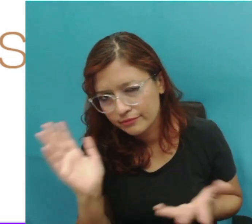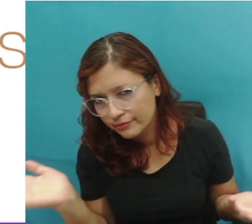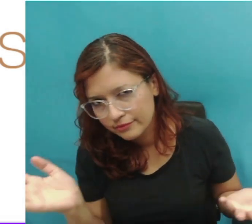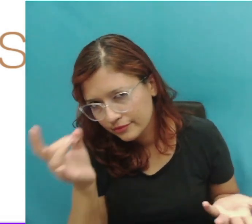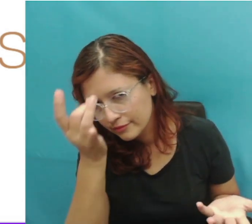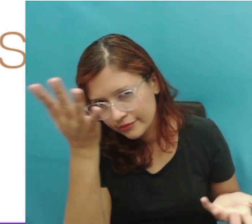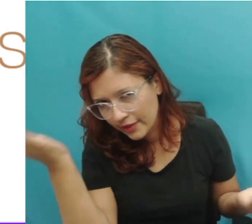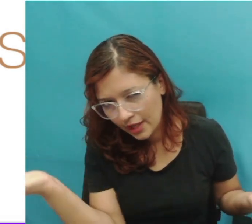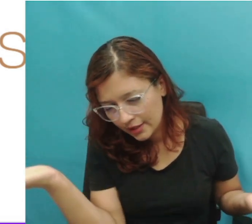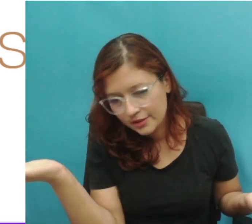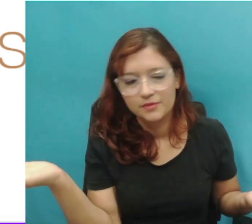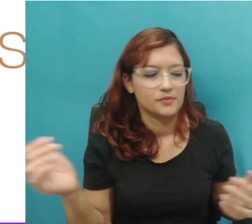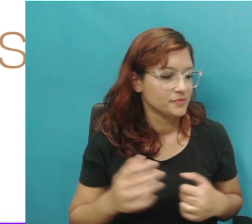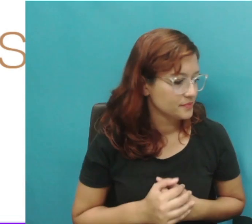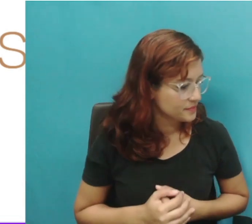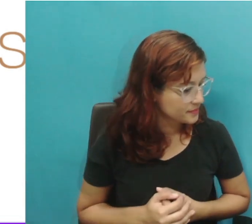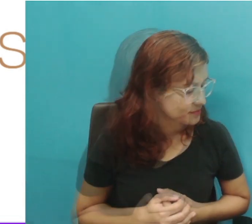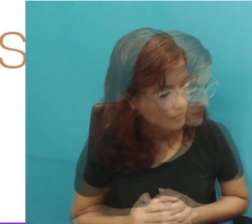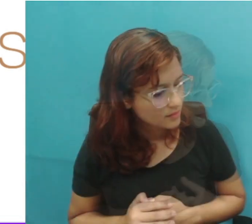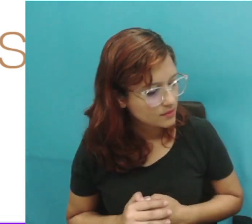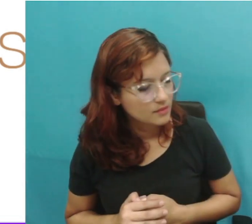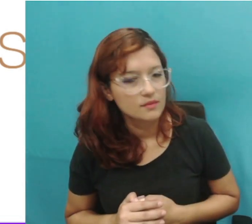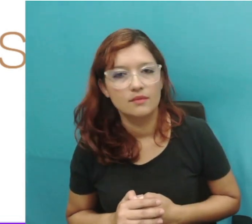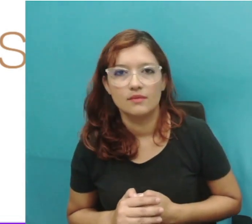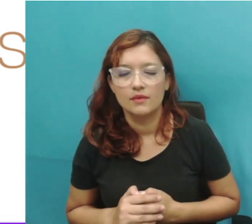bem fácil para você entender.